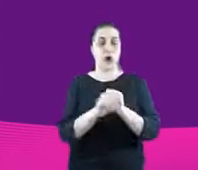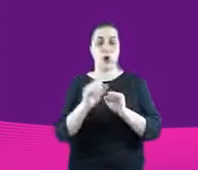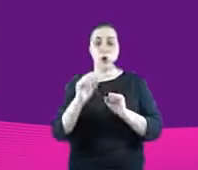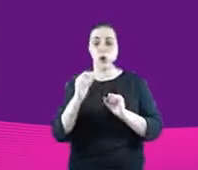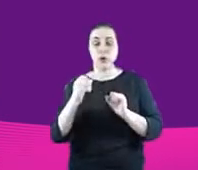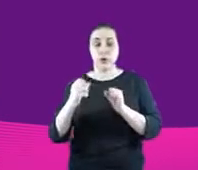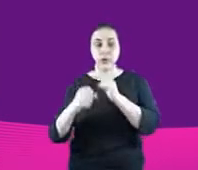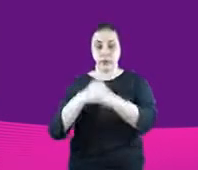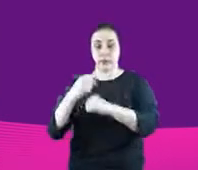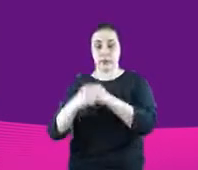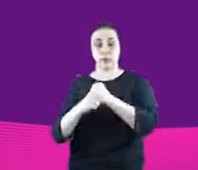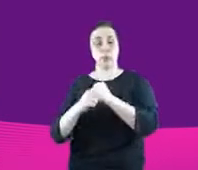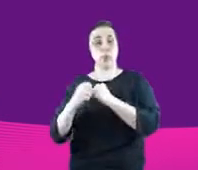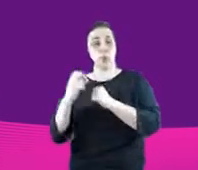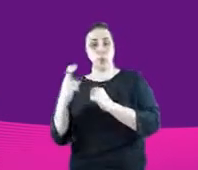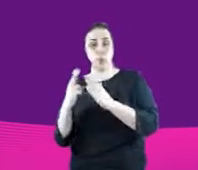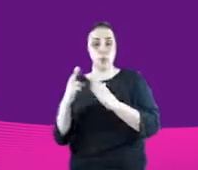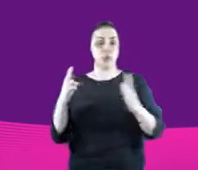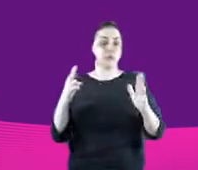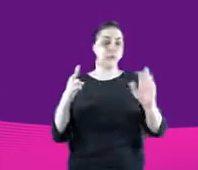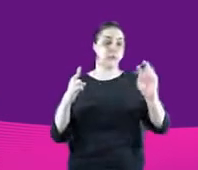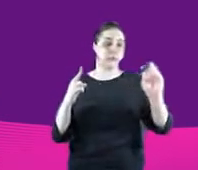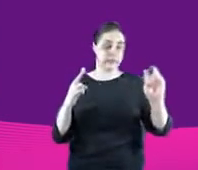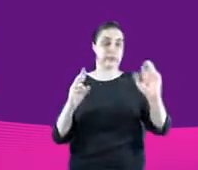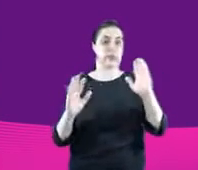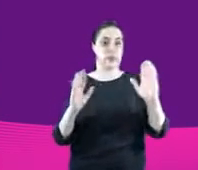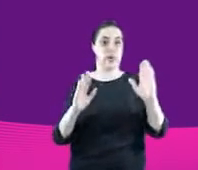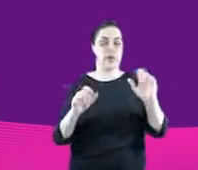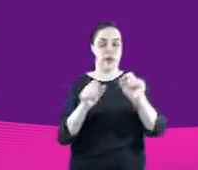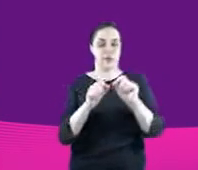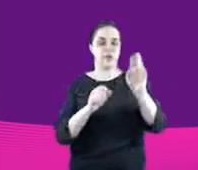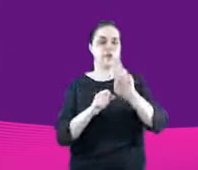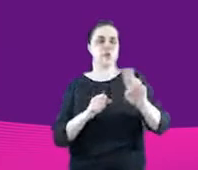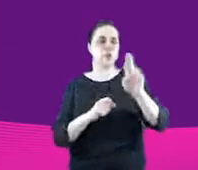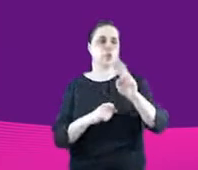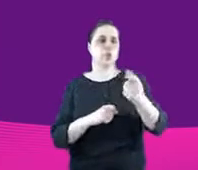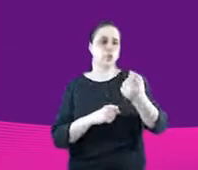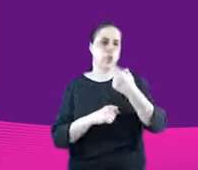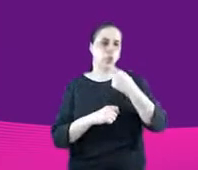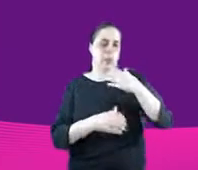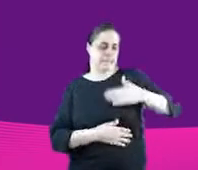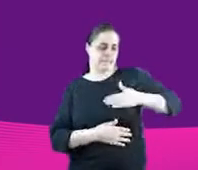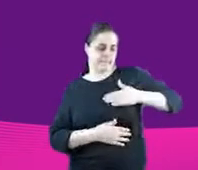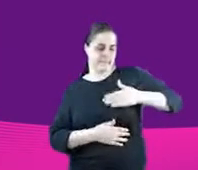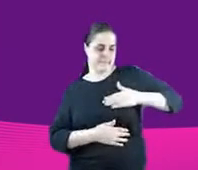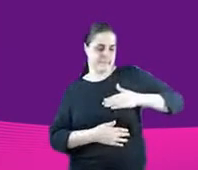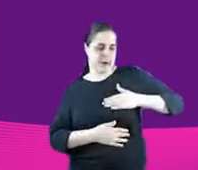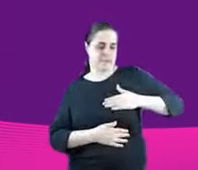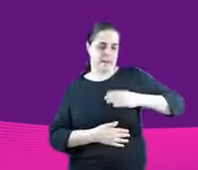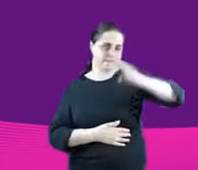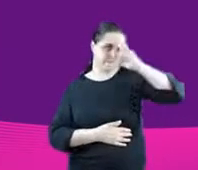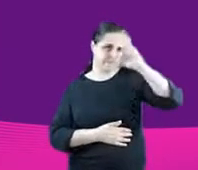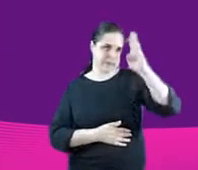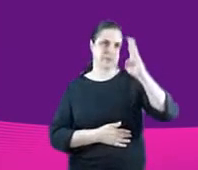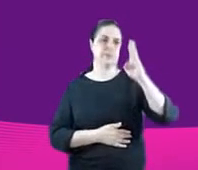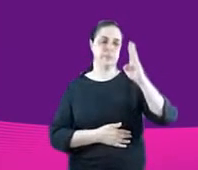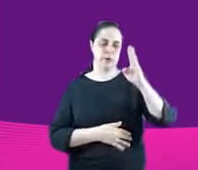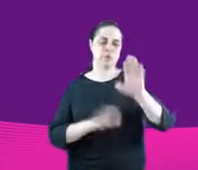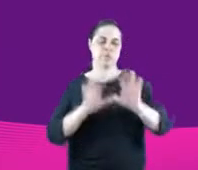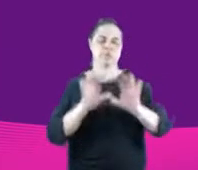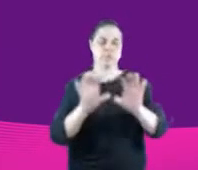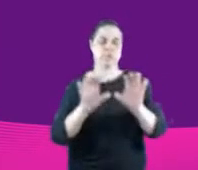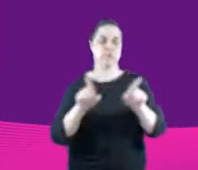pacientes que fazem uso de alquilantes. Alquilantes em mama principalmente a ciclofosfamida, tá? Inibidores de topo 2